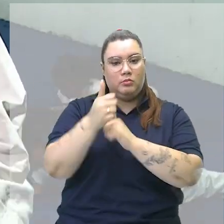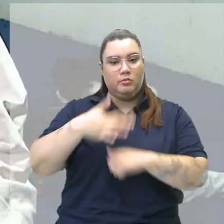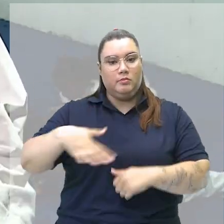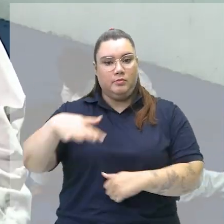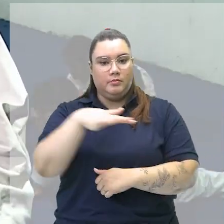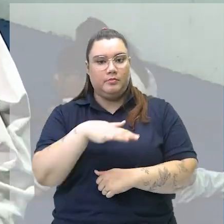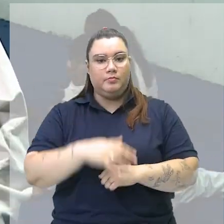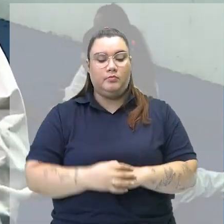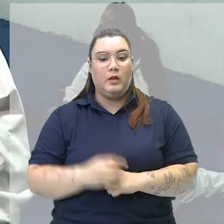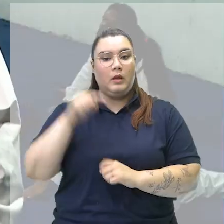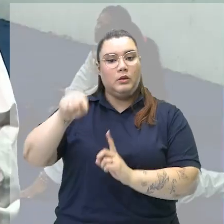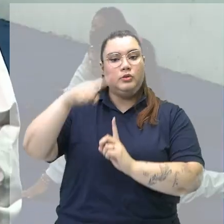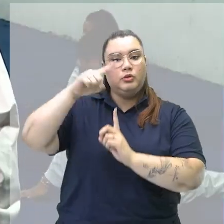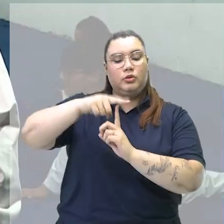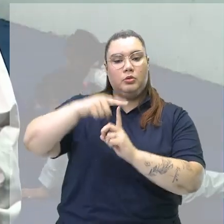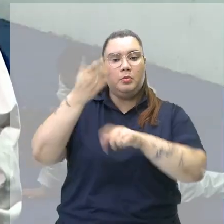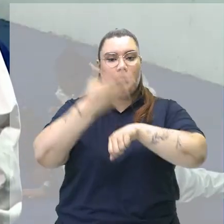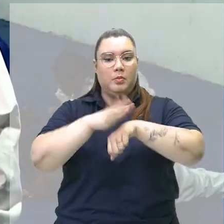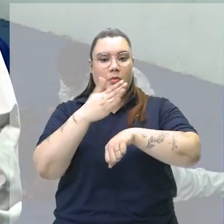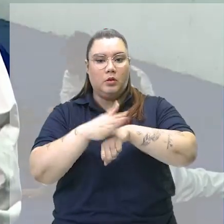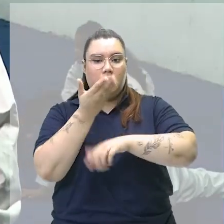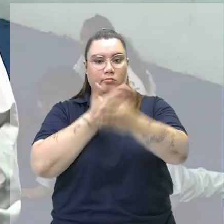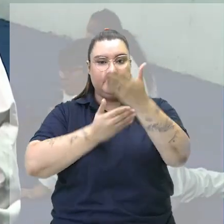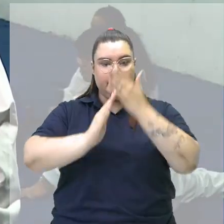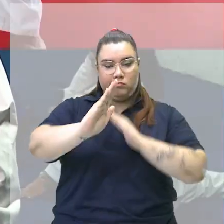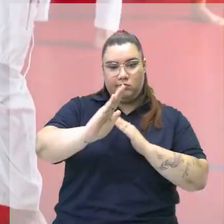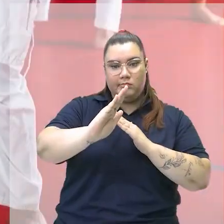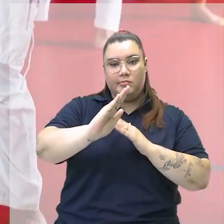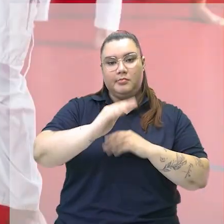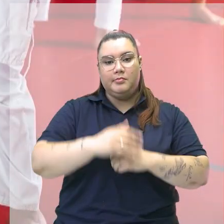A modalidade que nós praticamos é o Karatê.